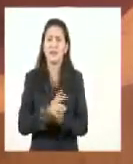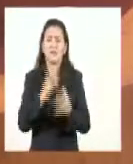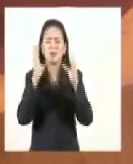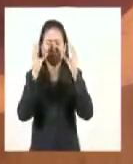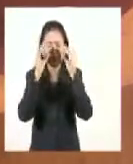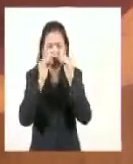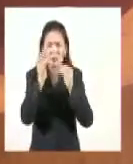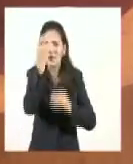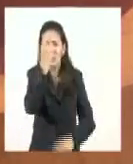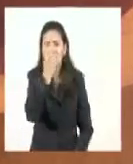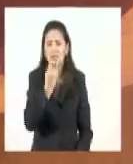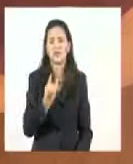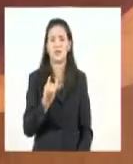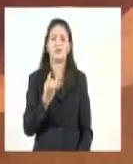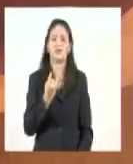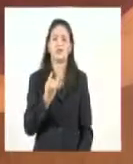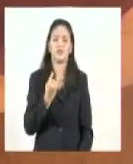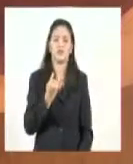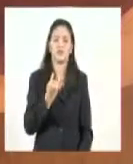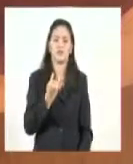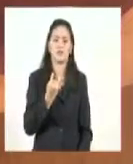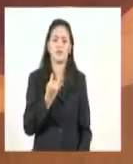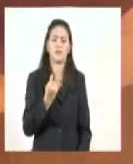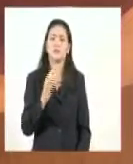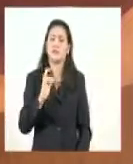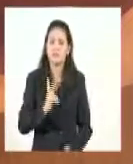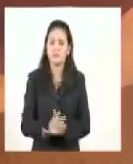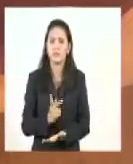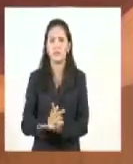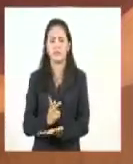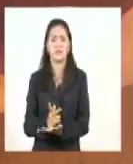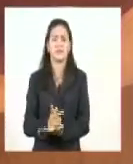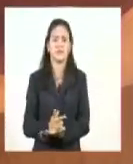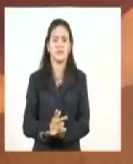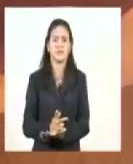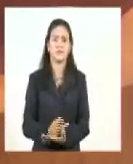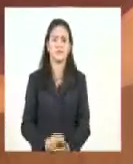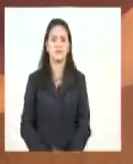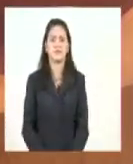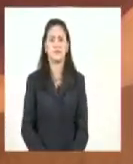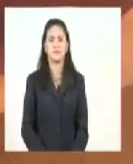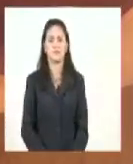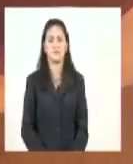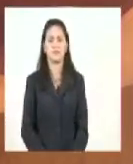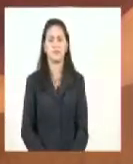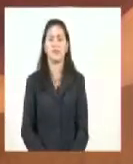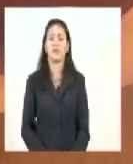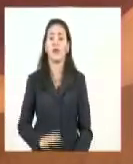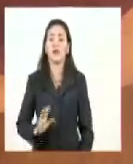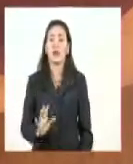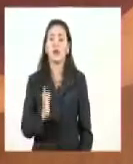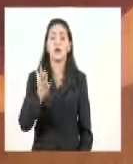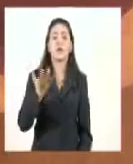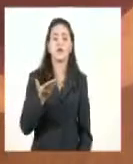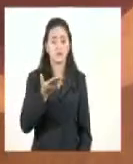e verão somente o escuro dentro delas. Quer dizer que acontece